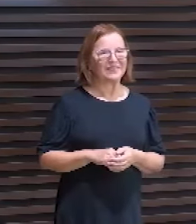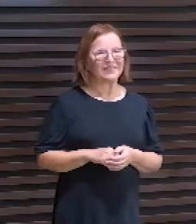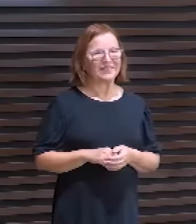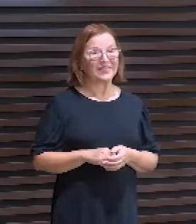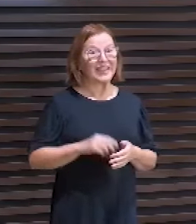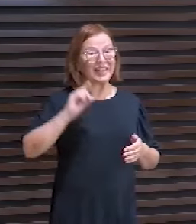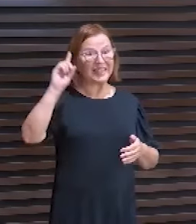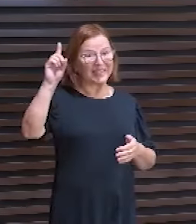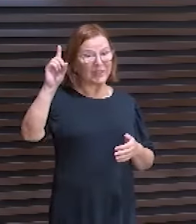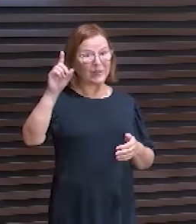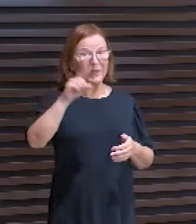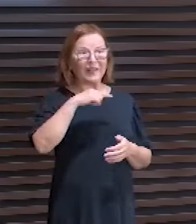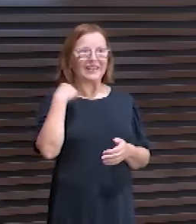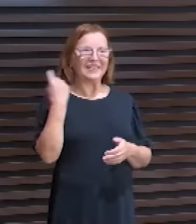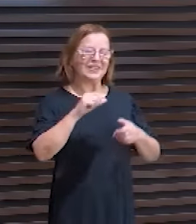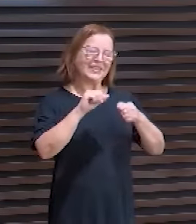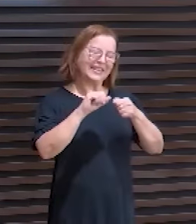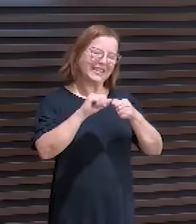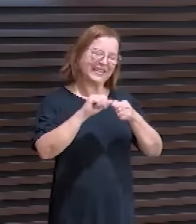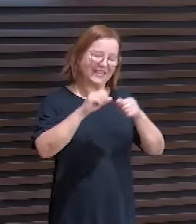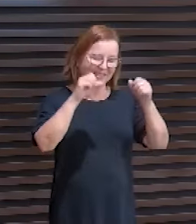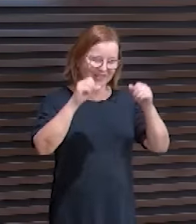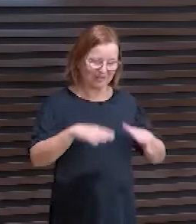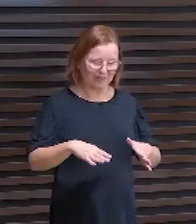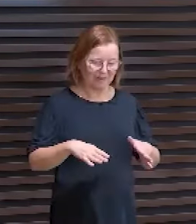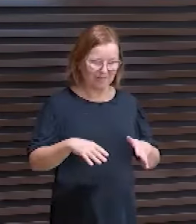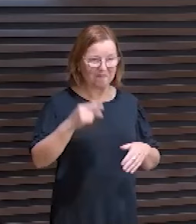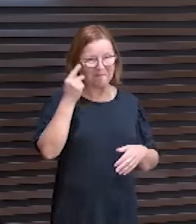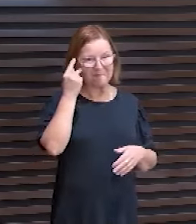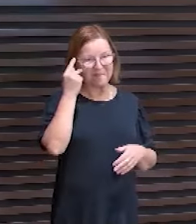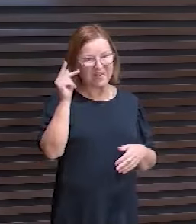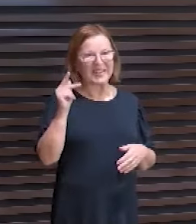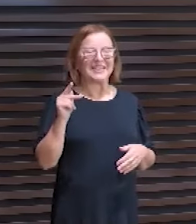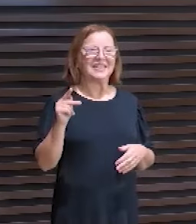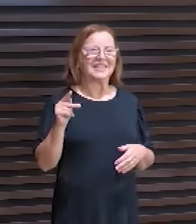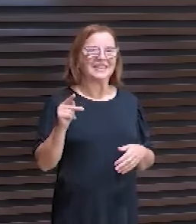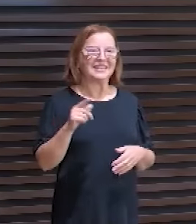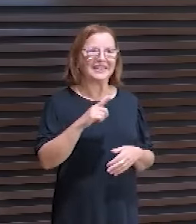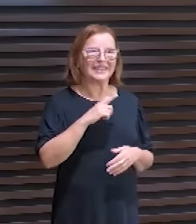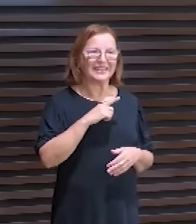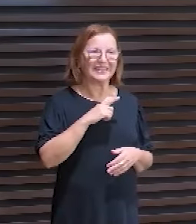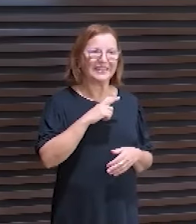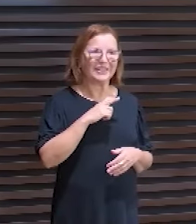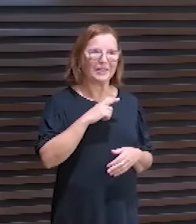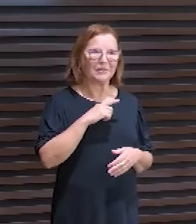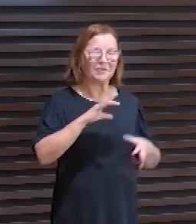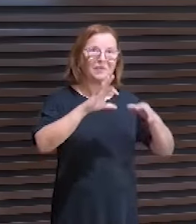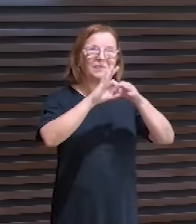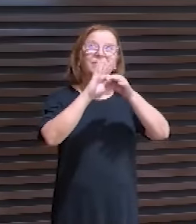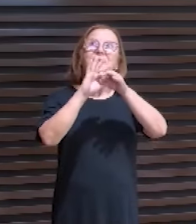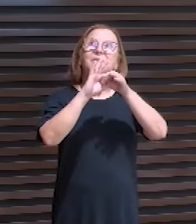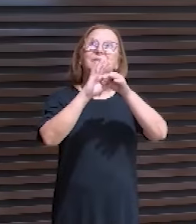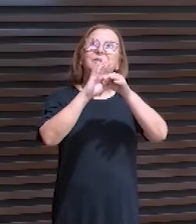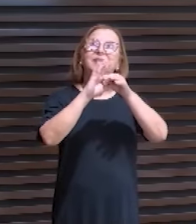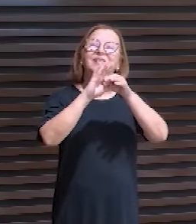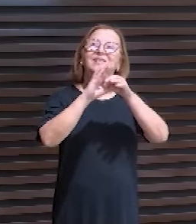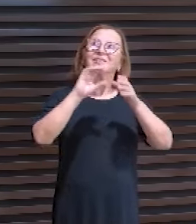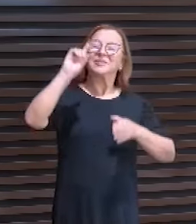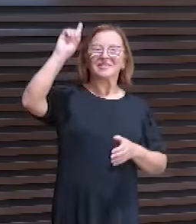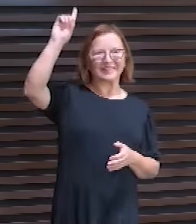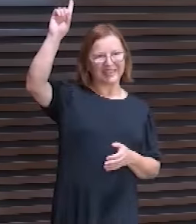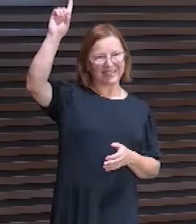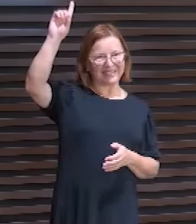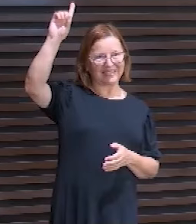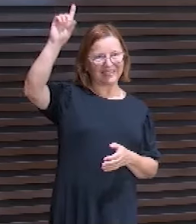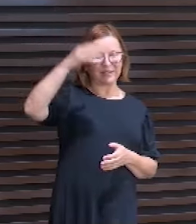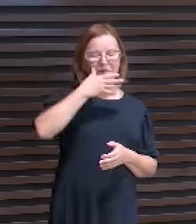Deus nos criou para termos relação em primeiro lugar uma relação vertical com com Deus com